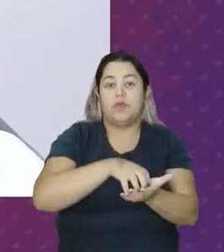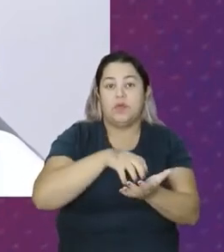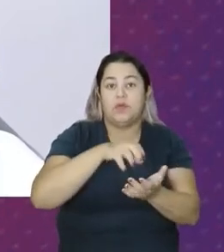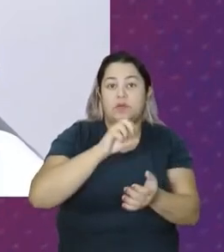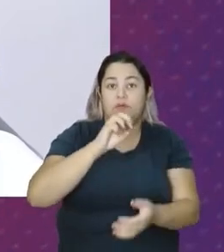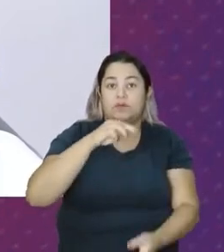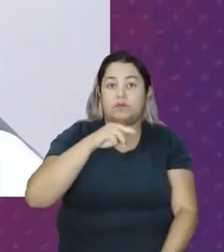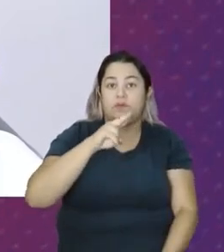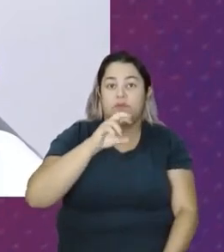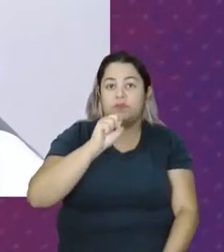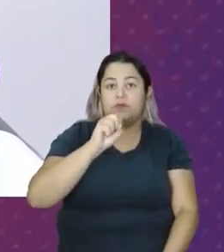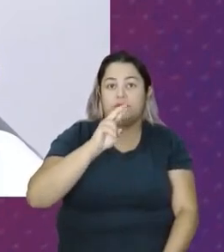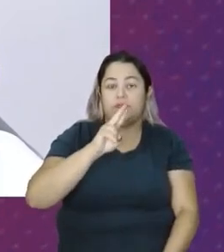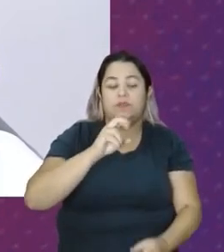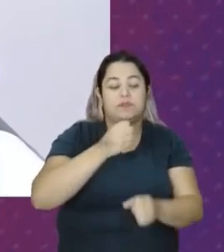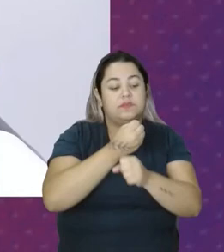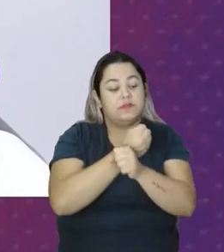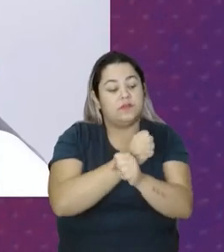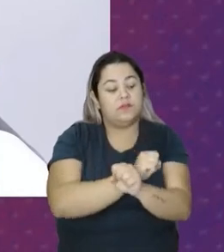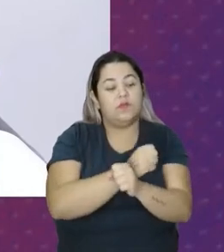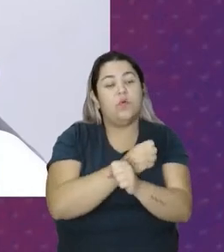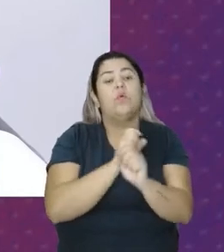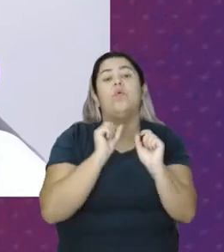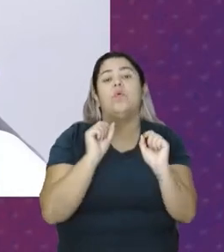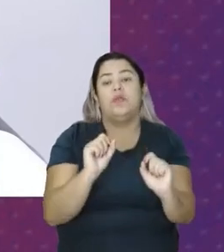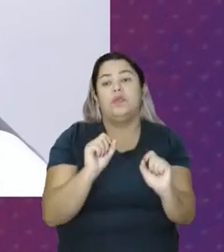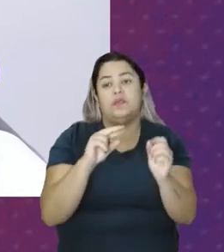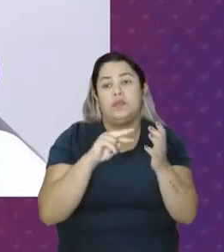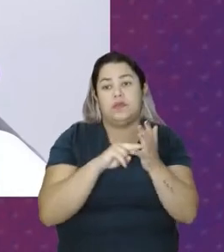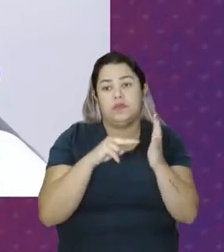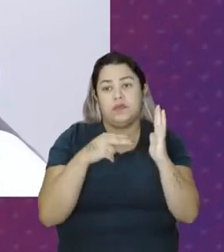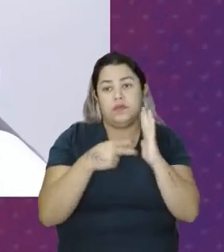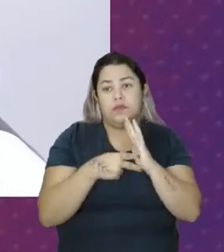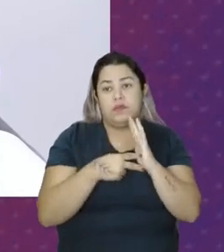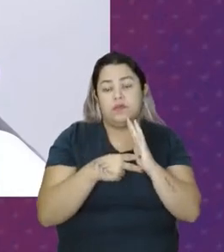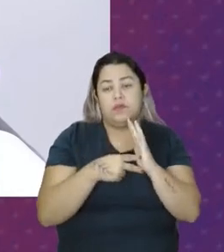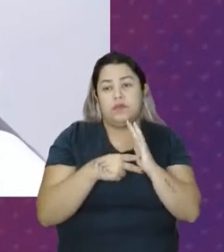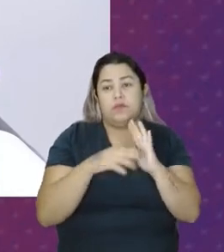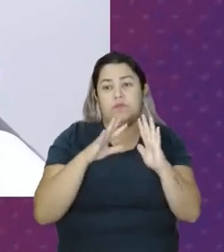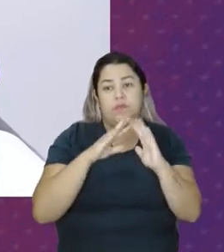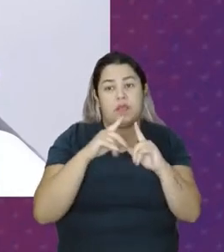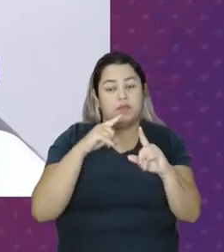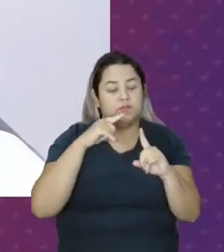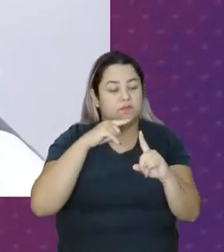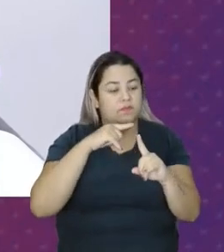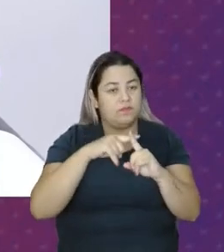Escravidão. E o que é o Museu da Escravidão? Lá era uma igreja,